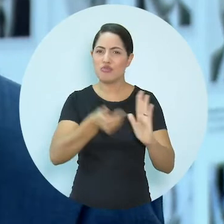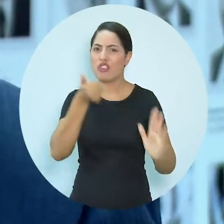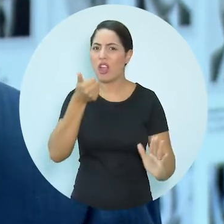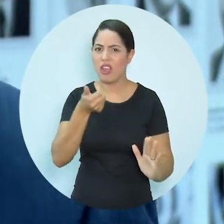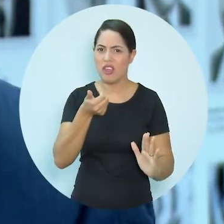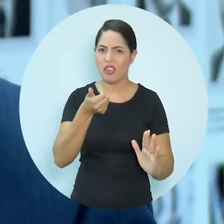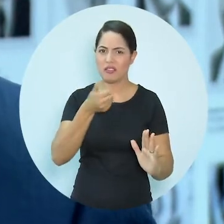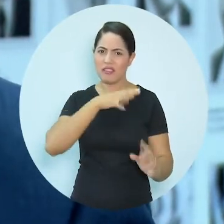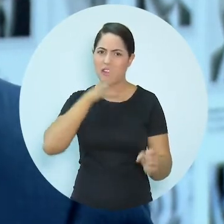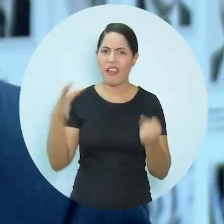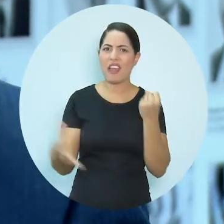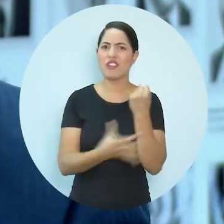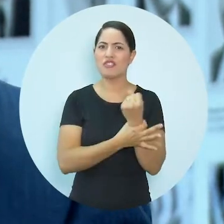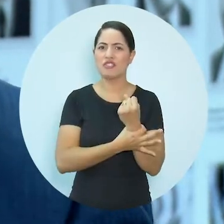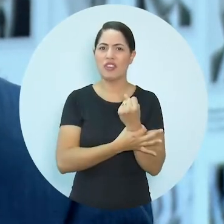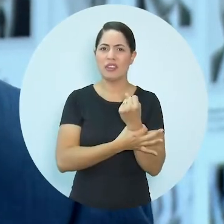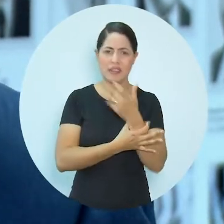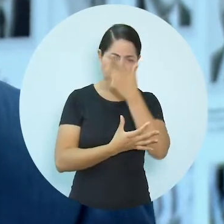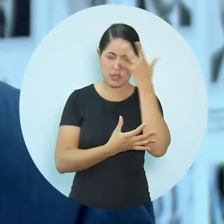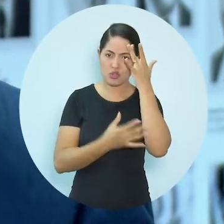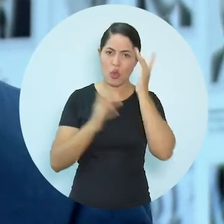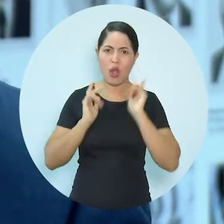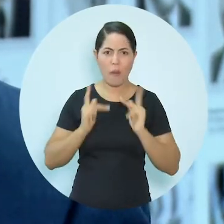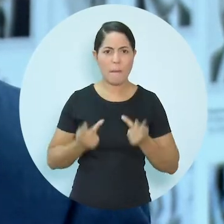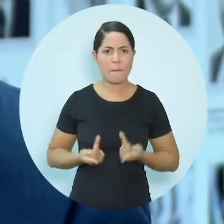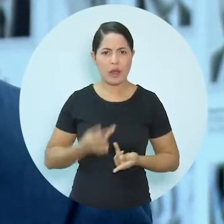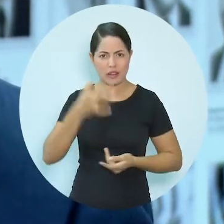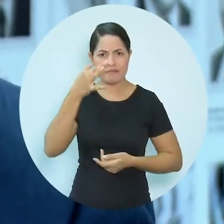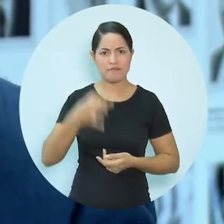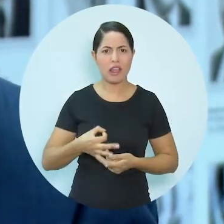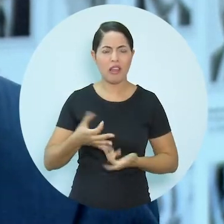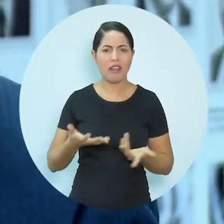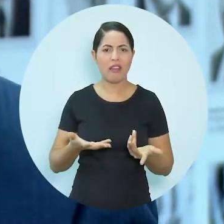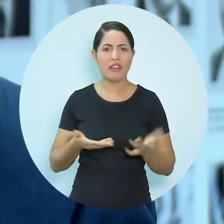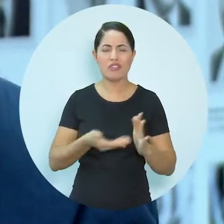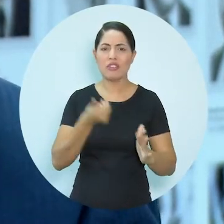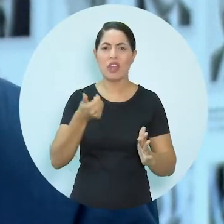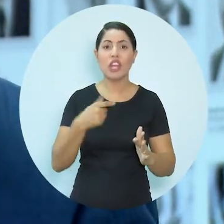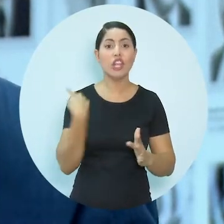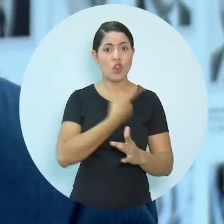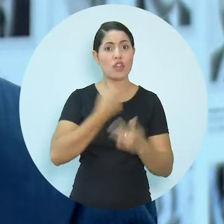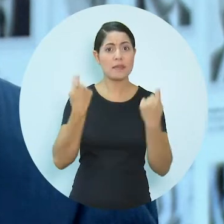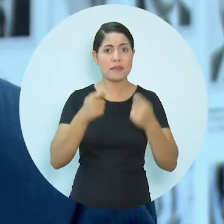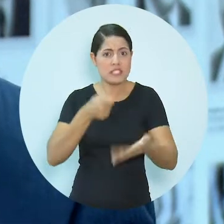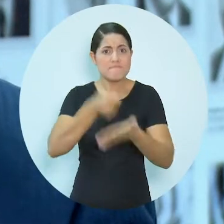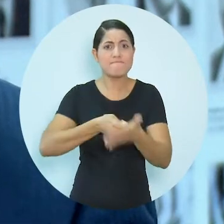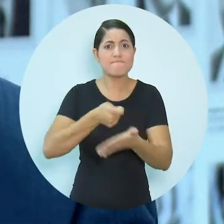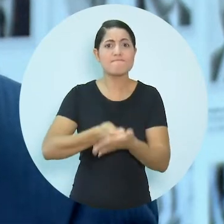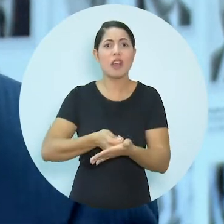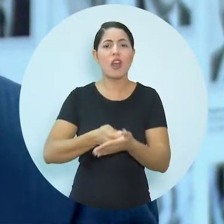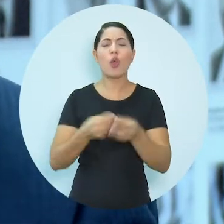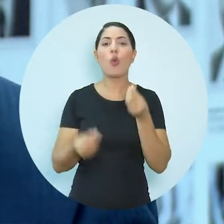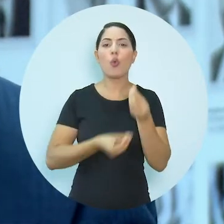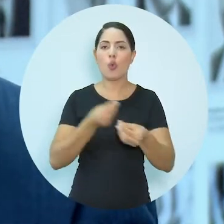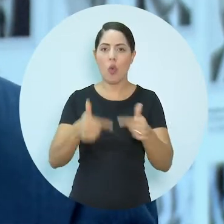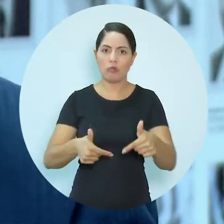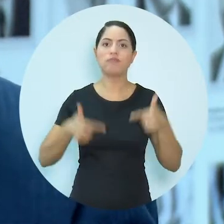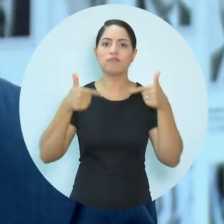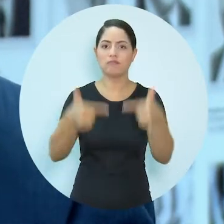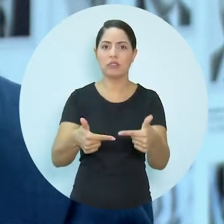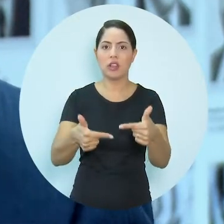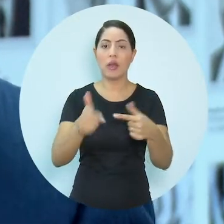a concreção de direitos individuais, das garantias fundamentais do cidadão. E nós precisamos reagir. E reagir é